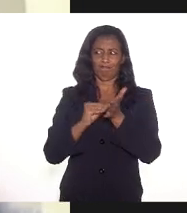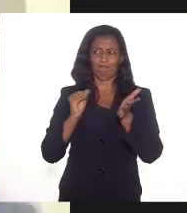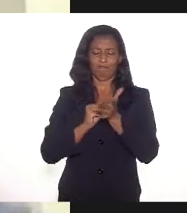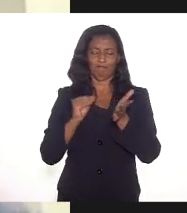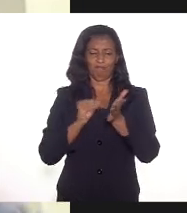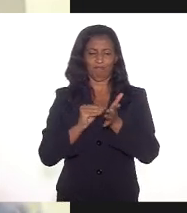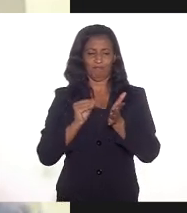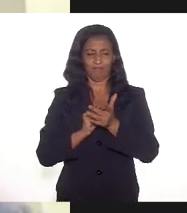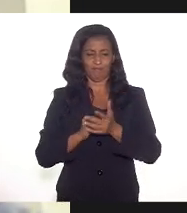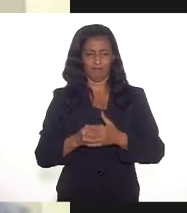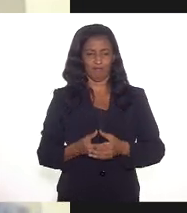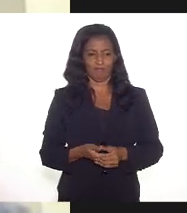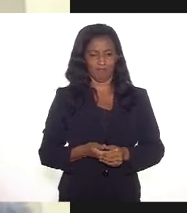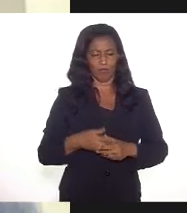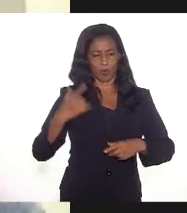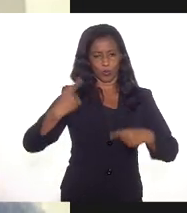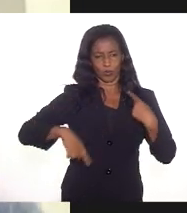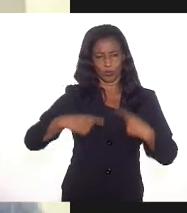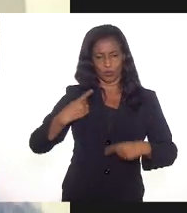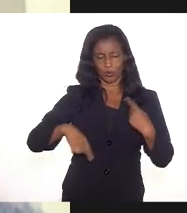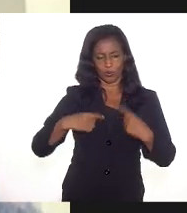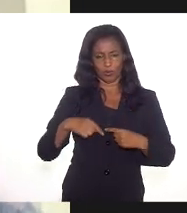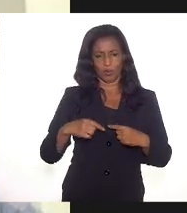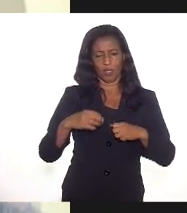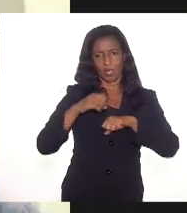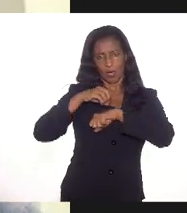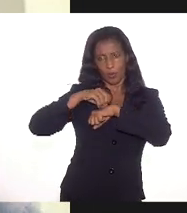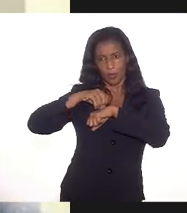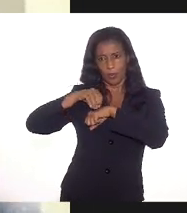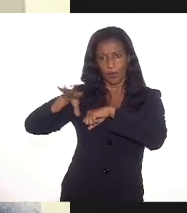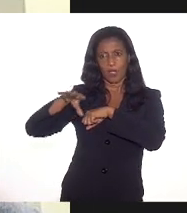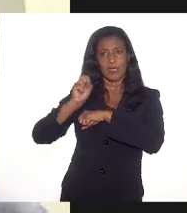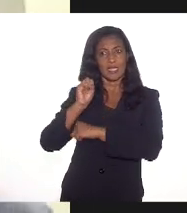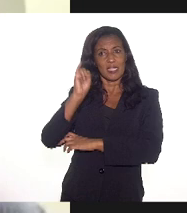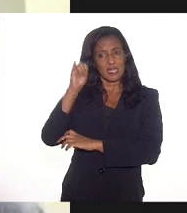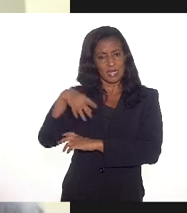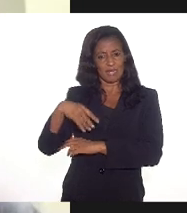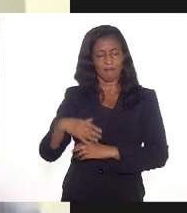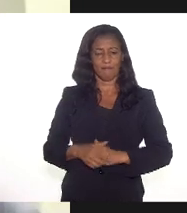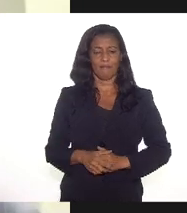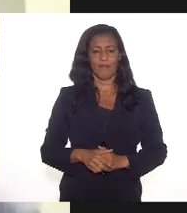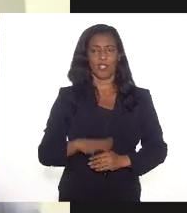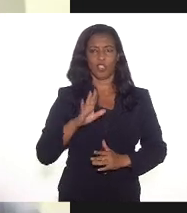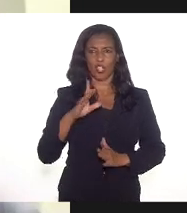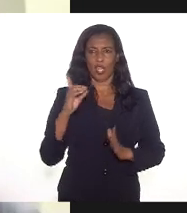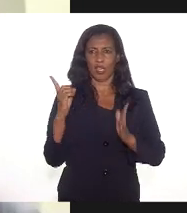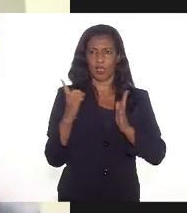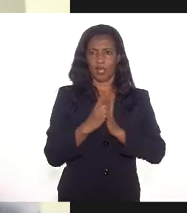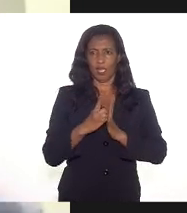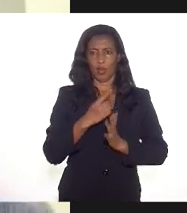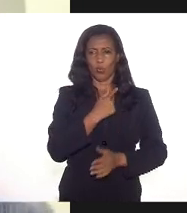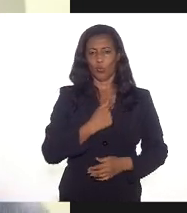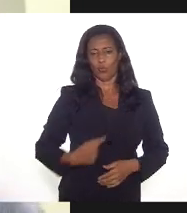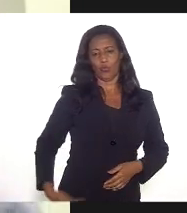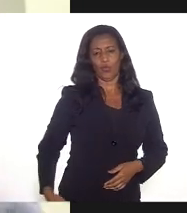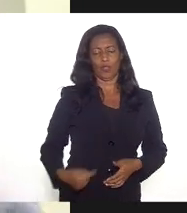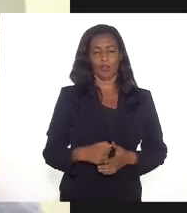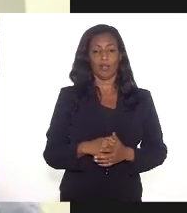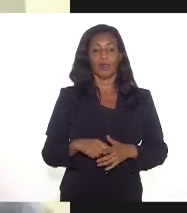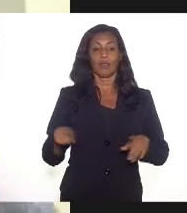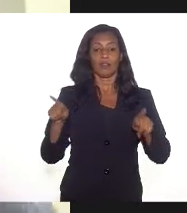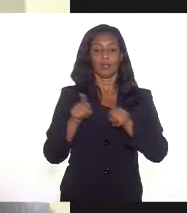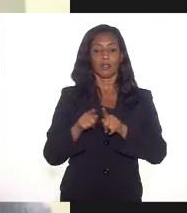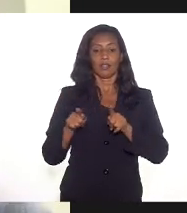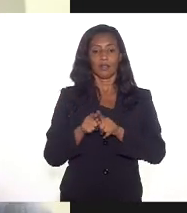coerência nos debates. Eu encaminho o voto, sim, já que é um decreto do governador, assim